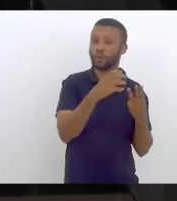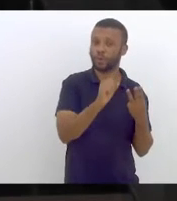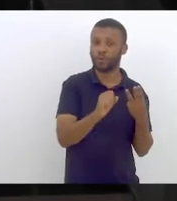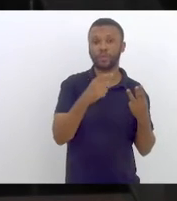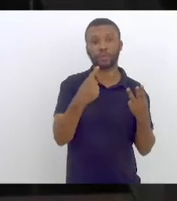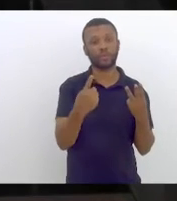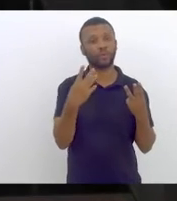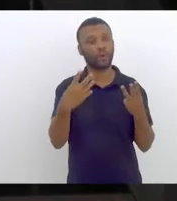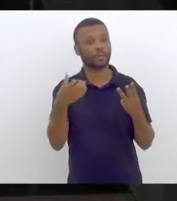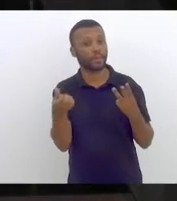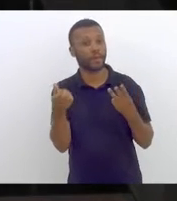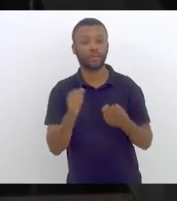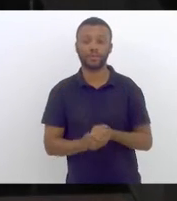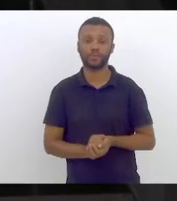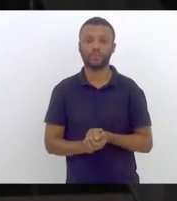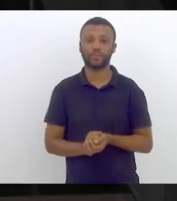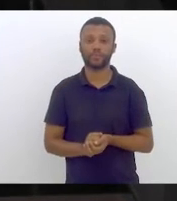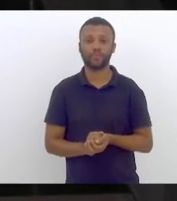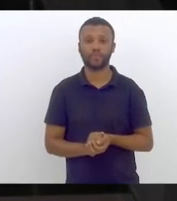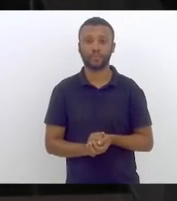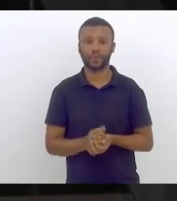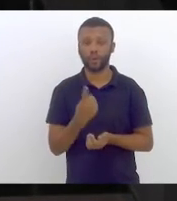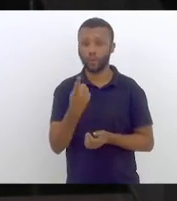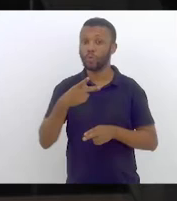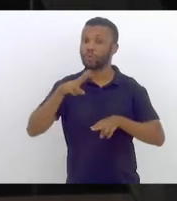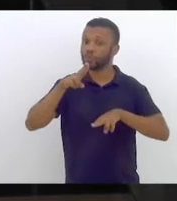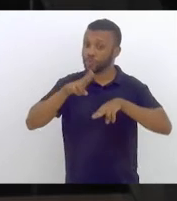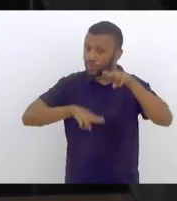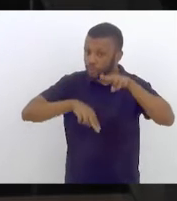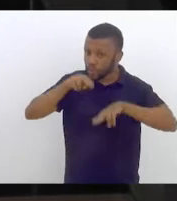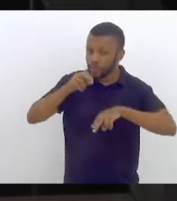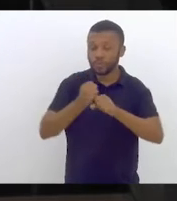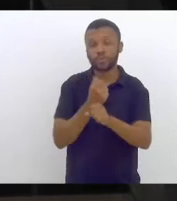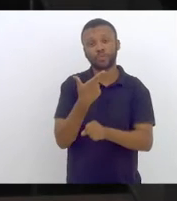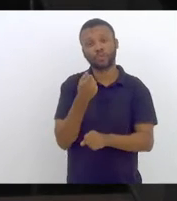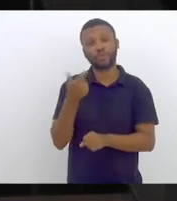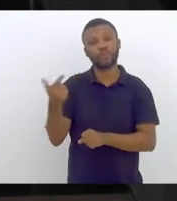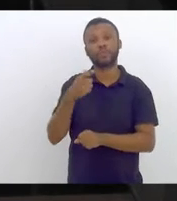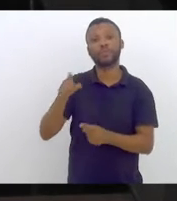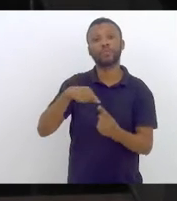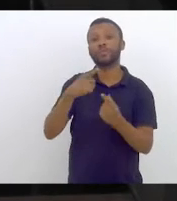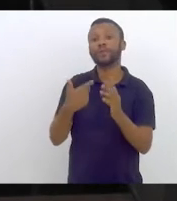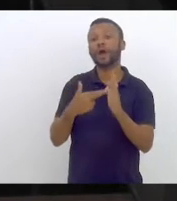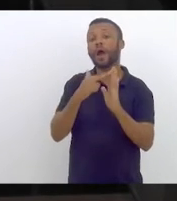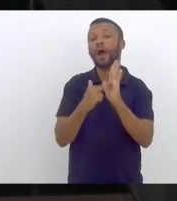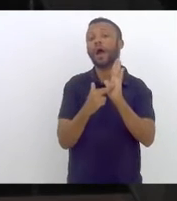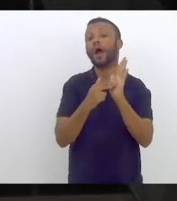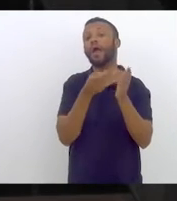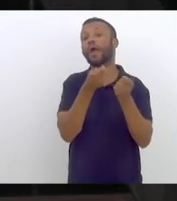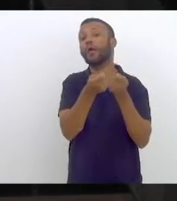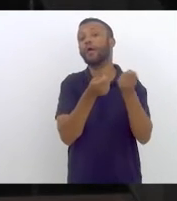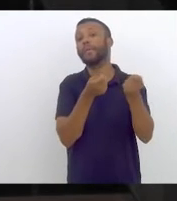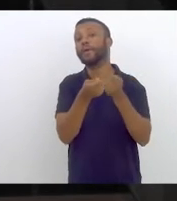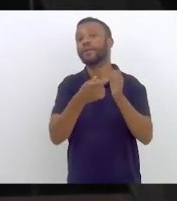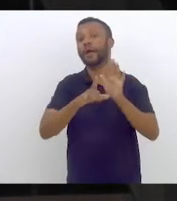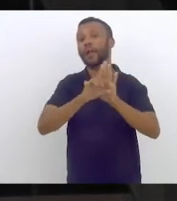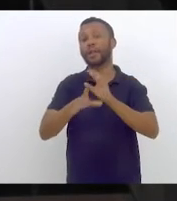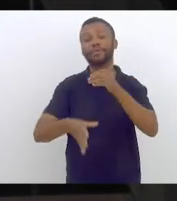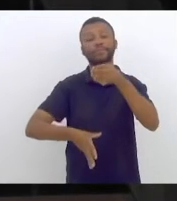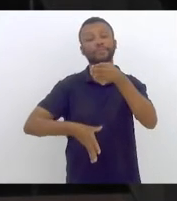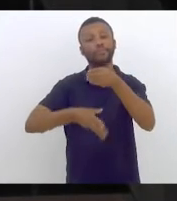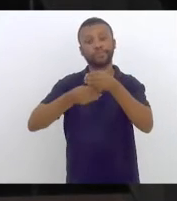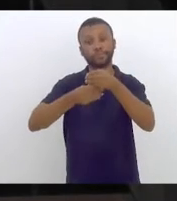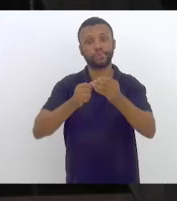48.146, de 1 de junho de 22, que regulamentaram as leis complementares.